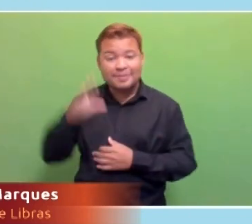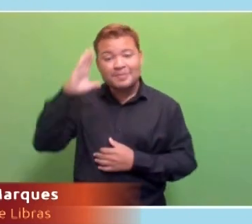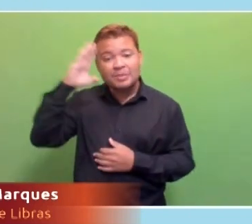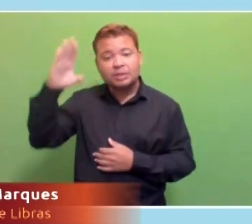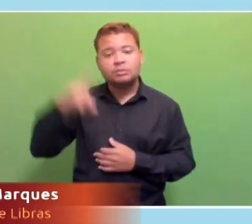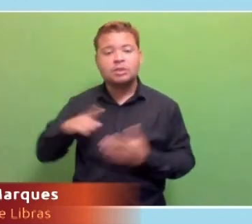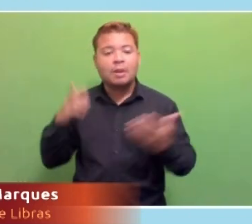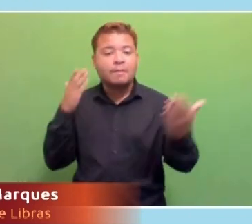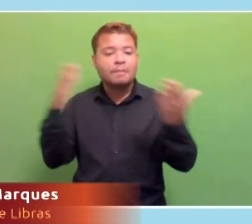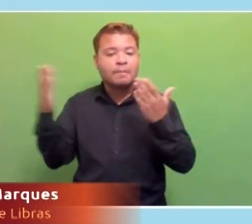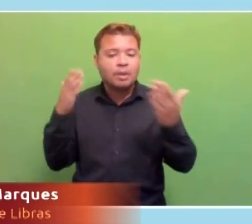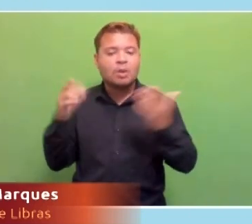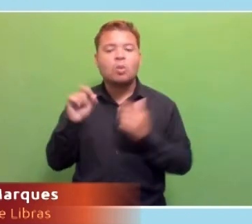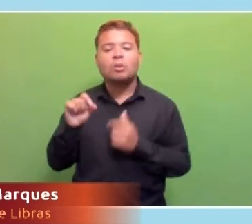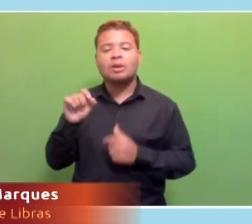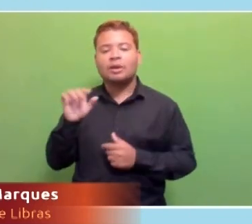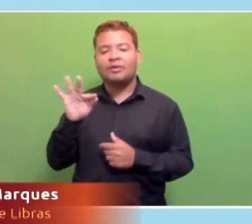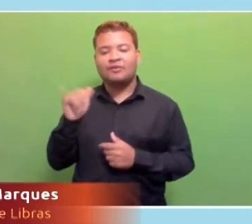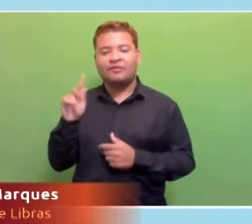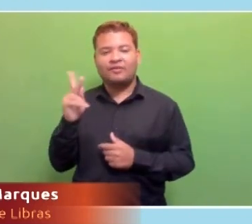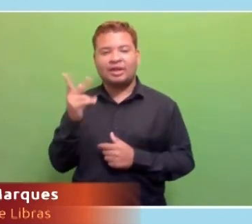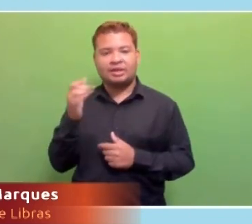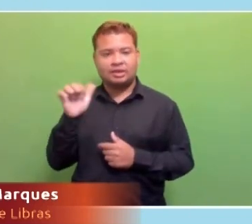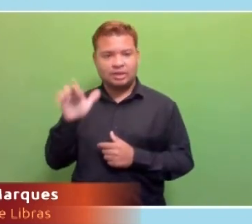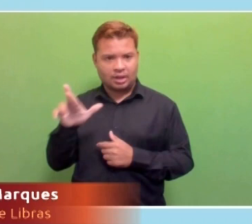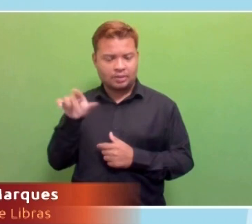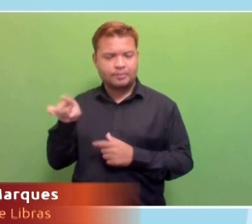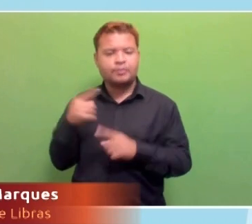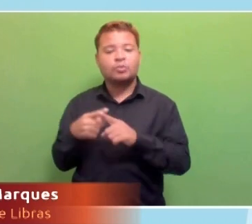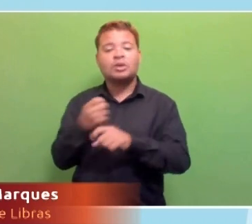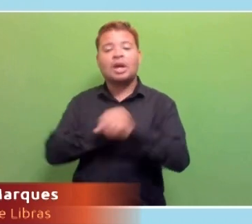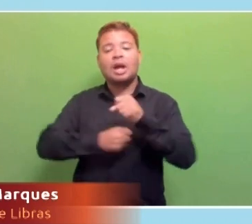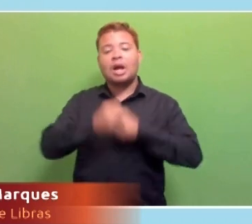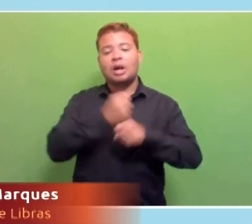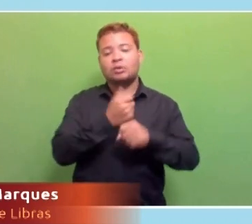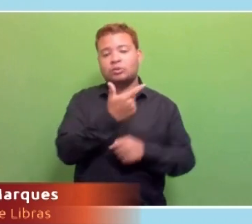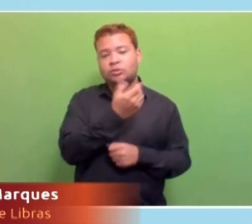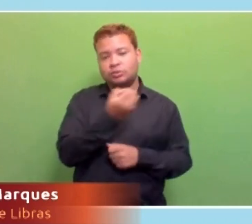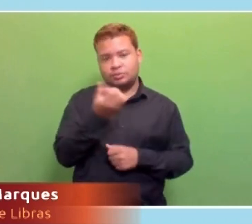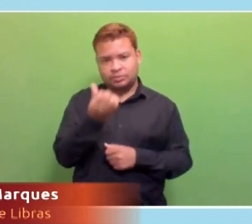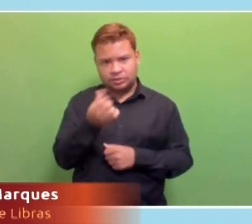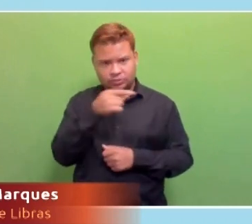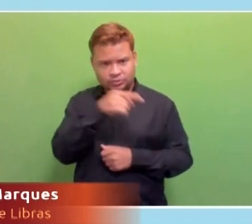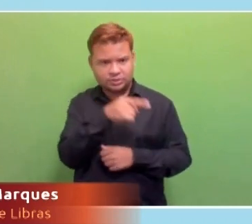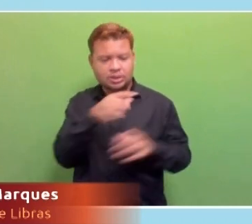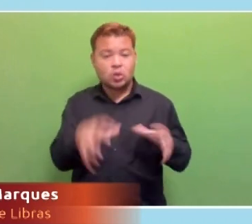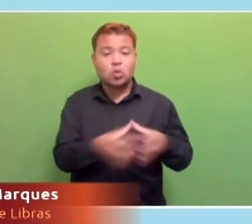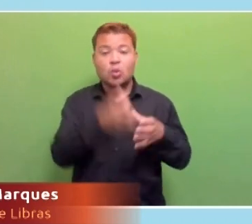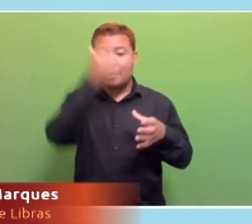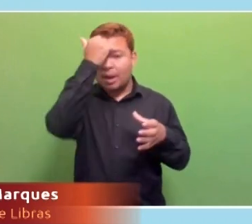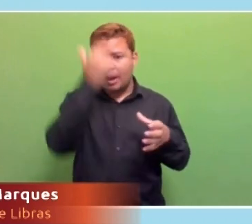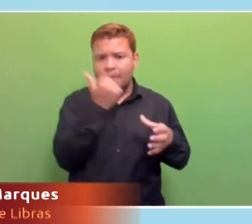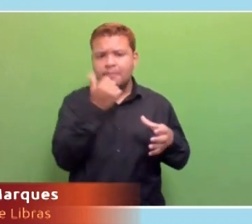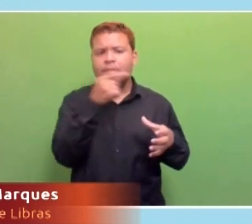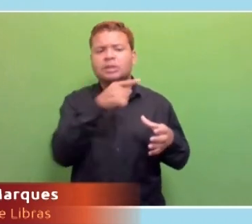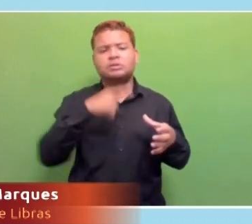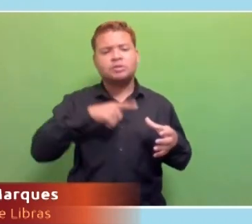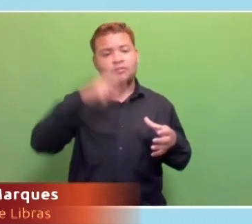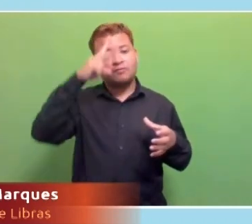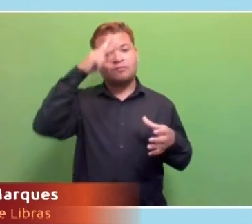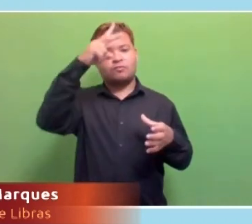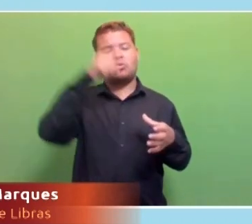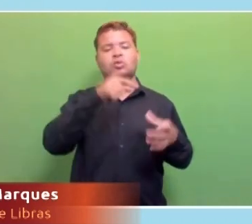Fatah, né? Enquanto o Hamas, em 2006, se torna o grupo político mais forte na faixa de Gaza,